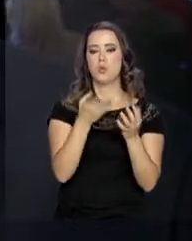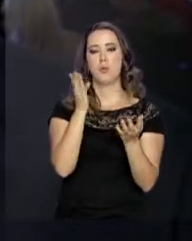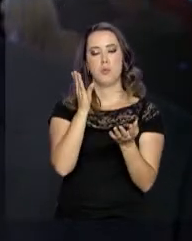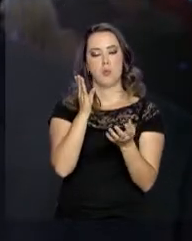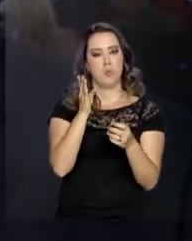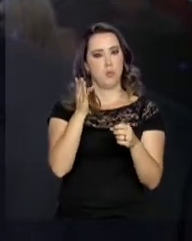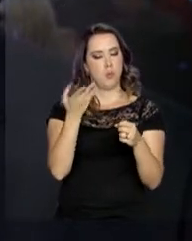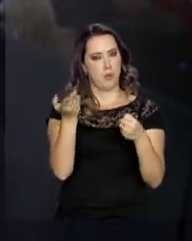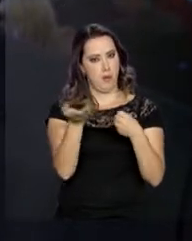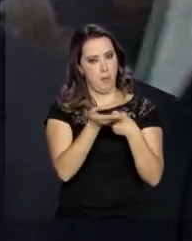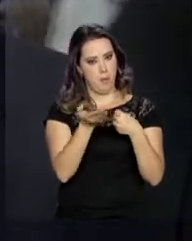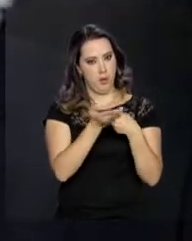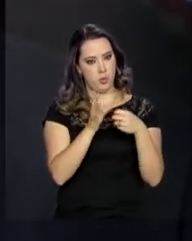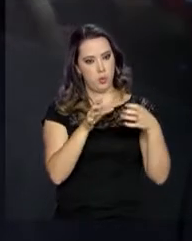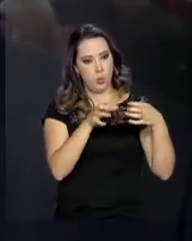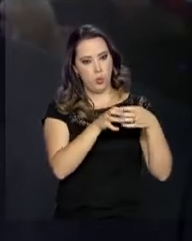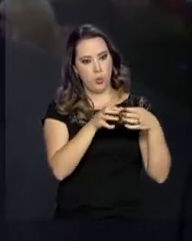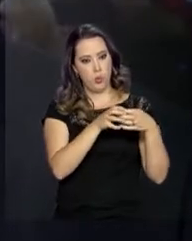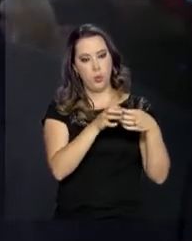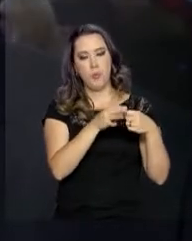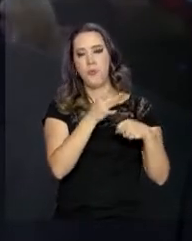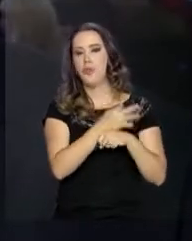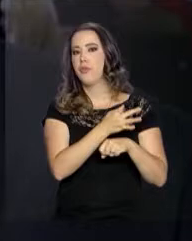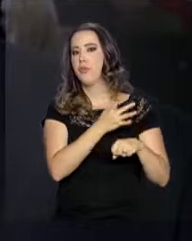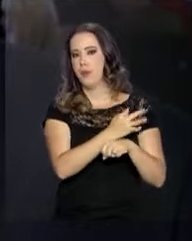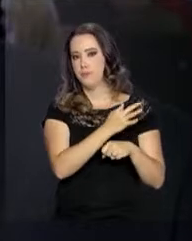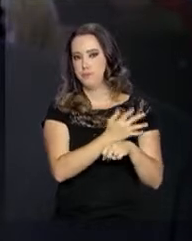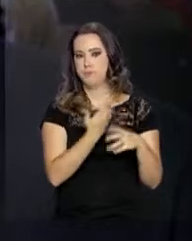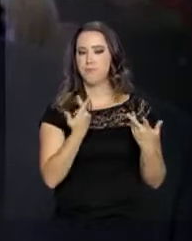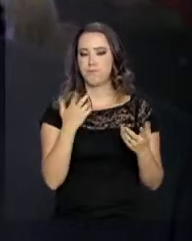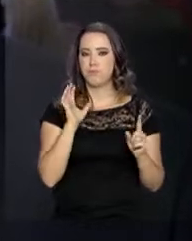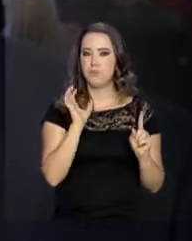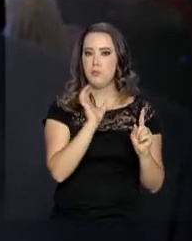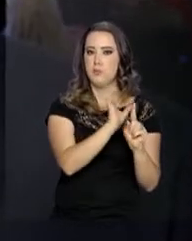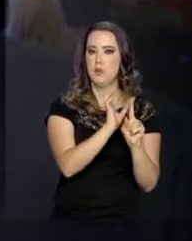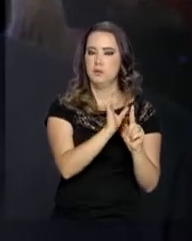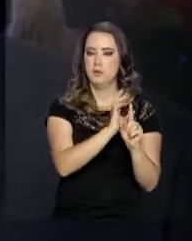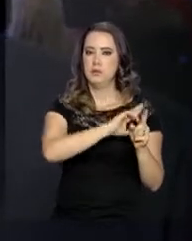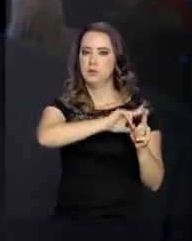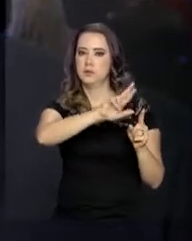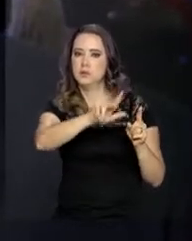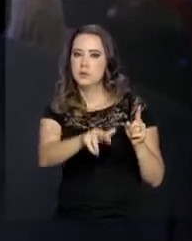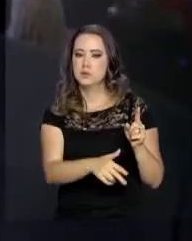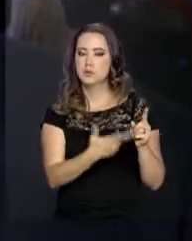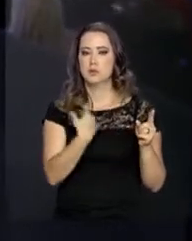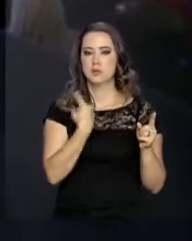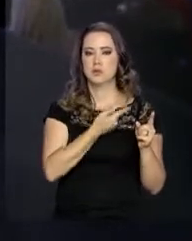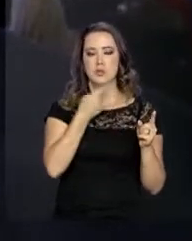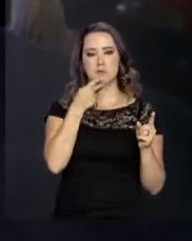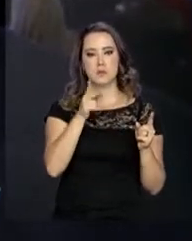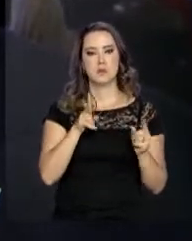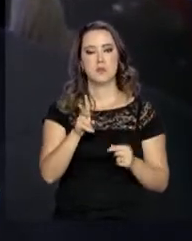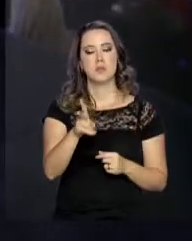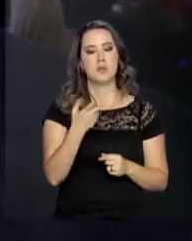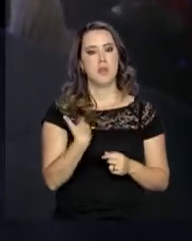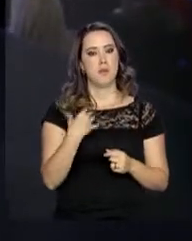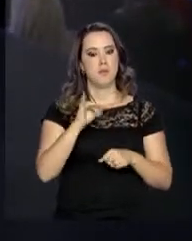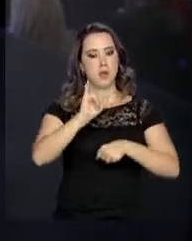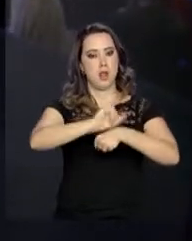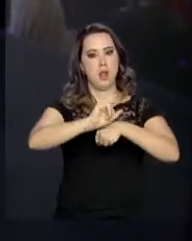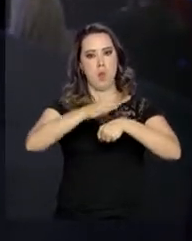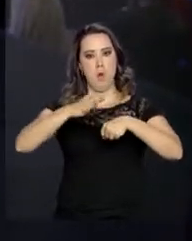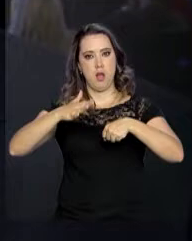se dos metalúrgicos então ele tem um impacto muito grande nós sempre costumamos dizer que consumo de aço